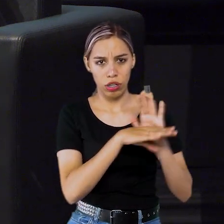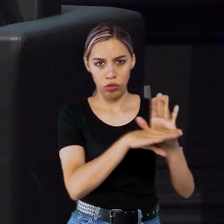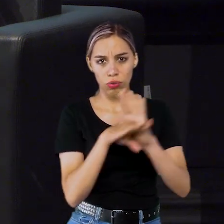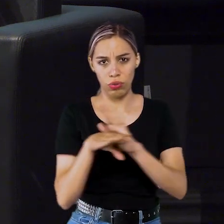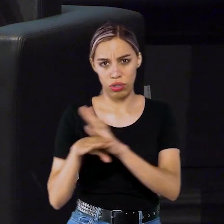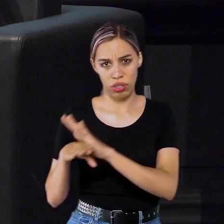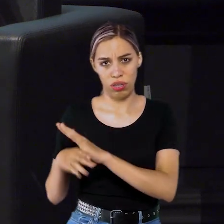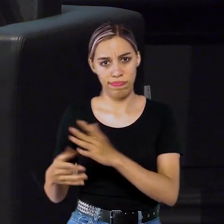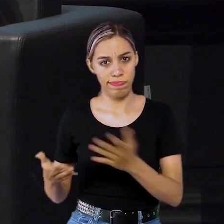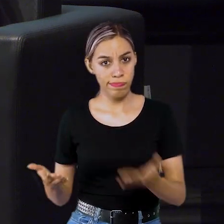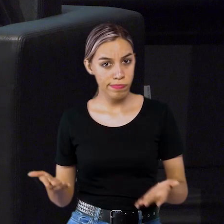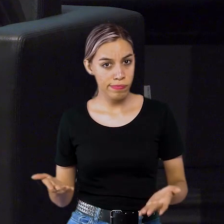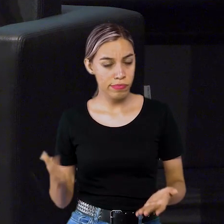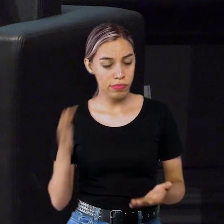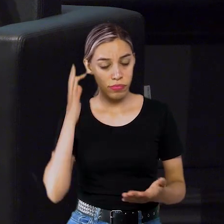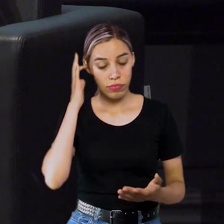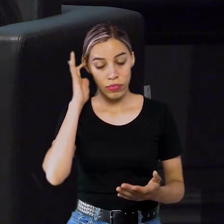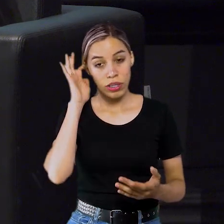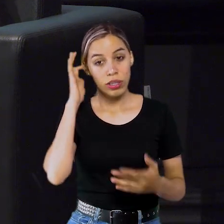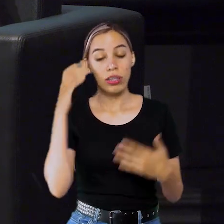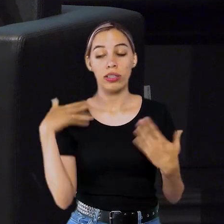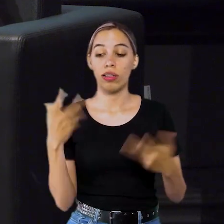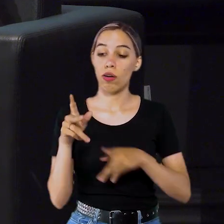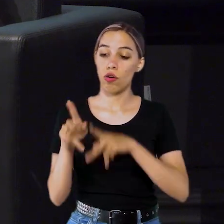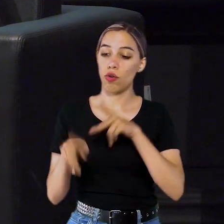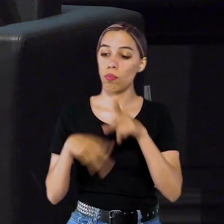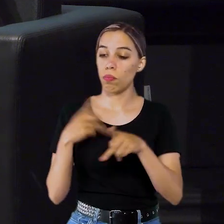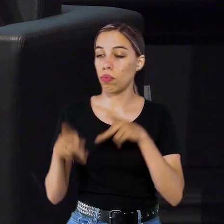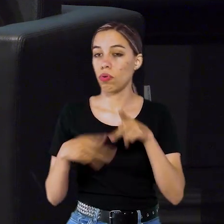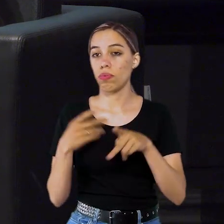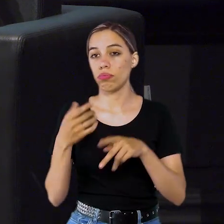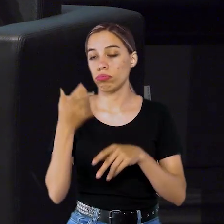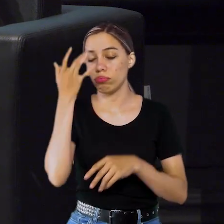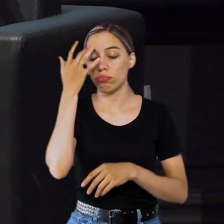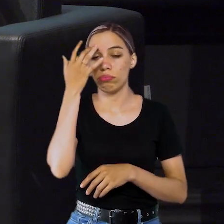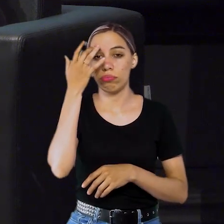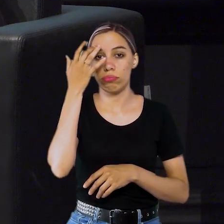com, não tem essa coisa com a ayahuasca,